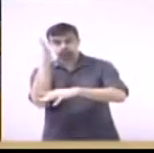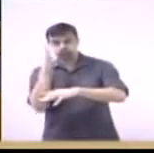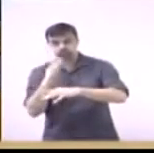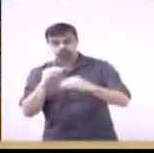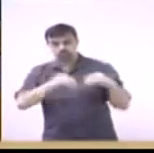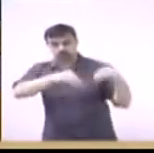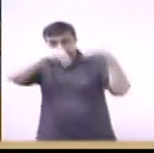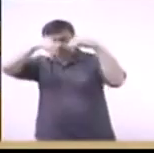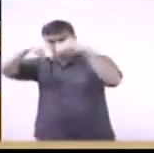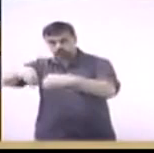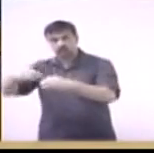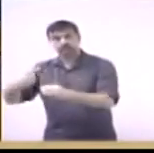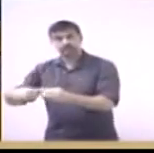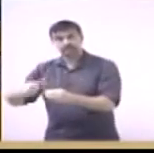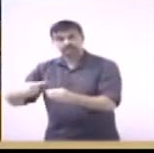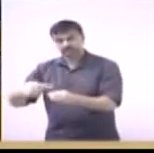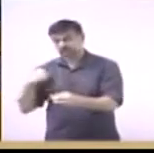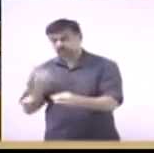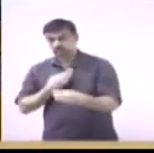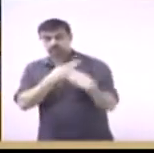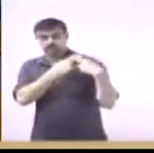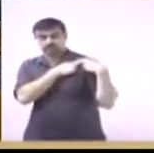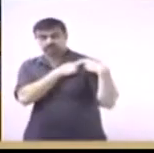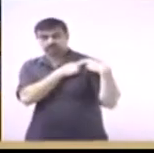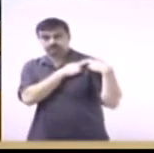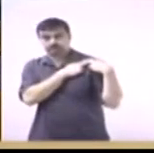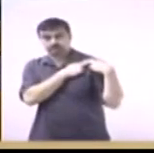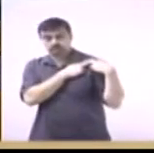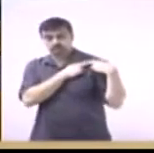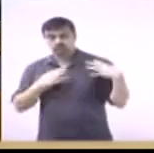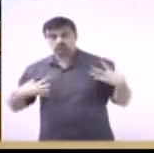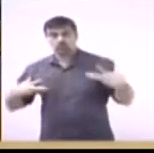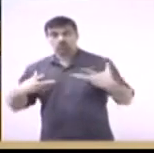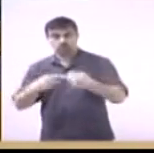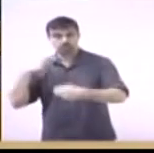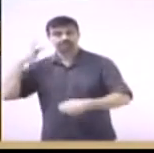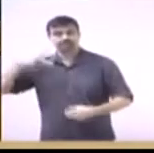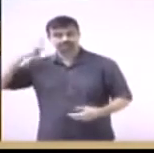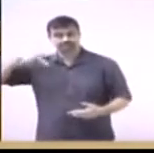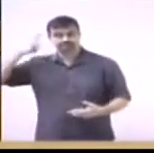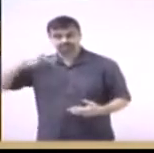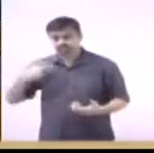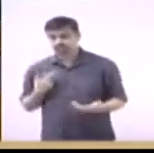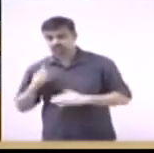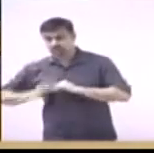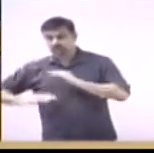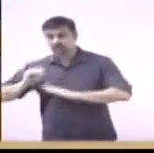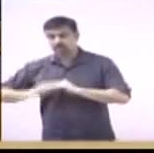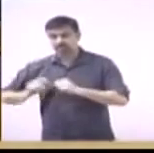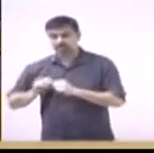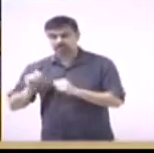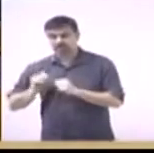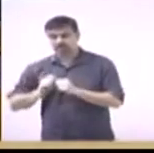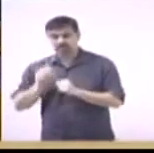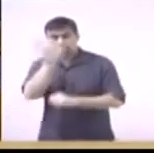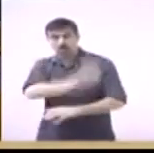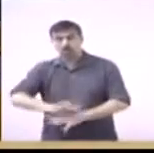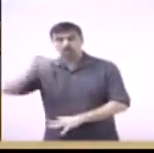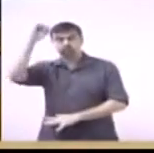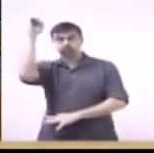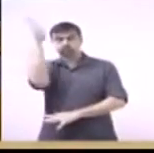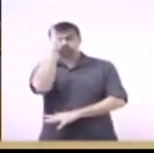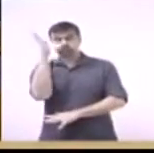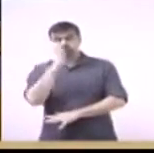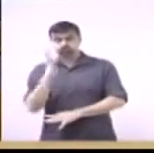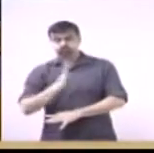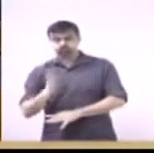esfera estadual e municipal, nós todos somos políticos. E aí, quando se toma uma atitude macro, que teve a